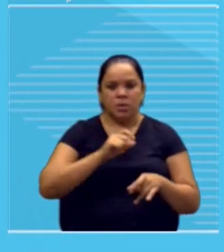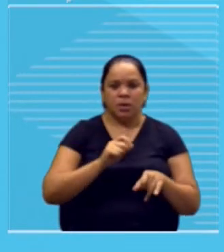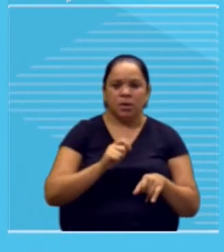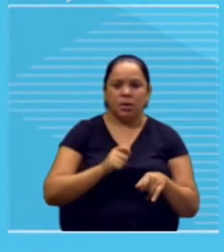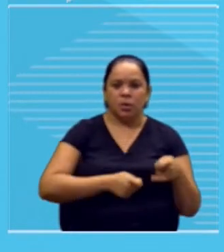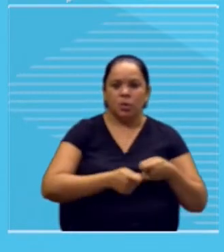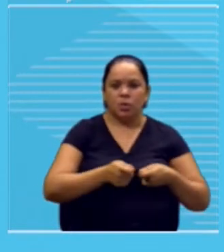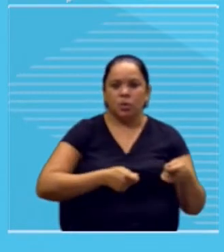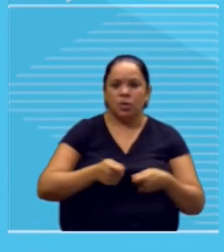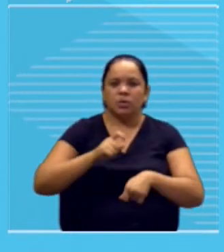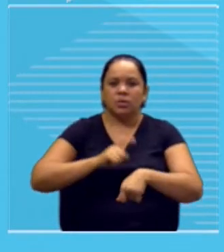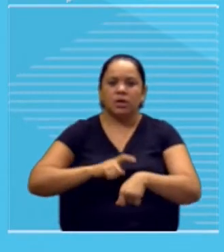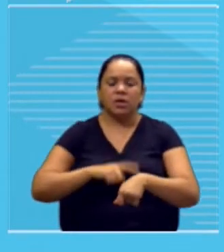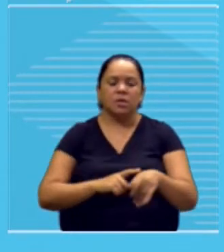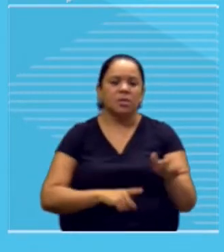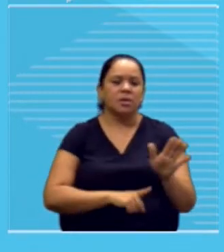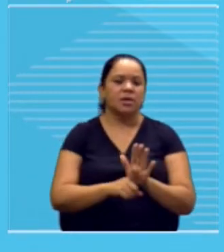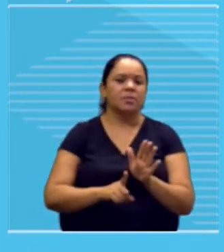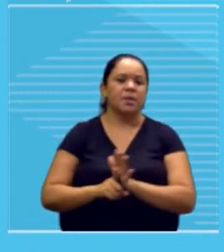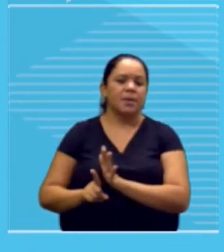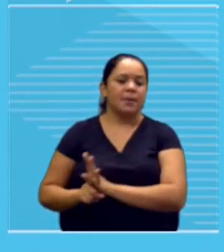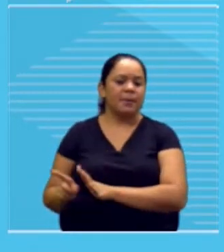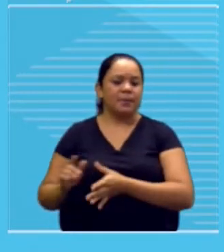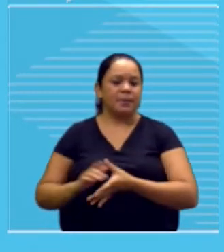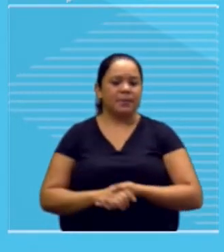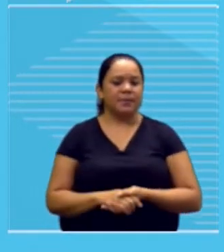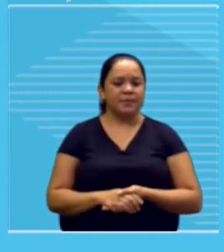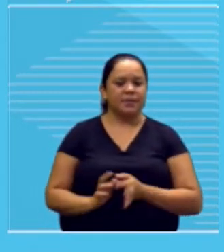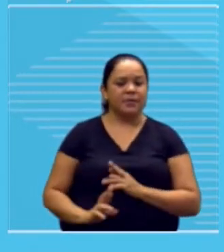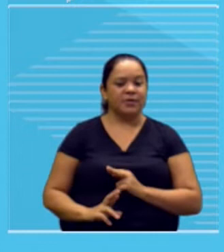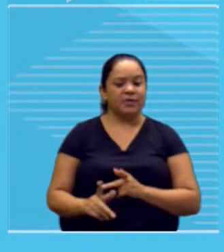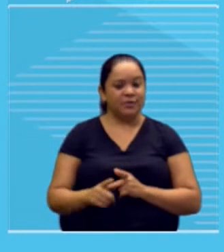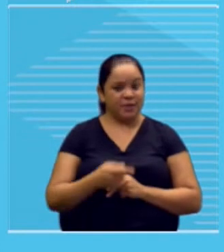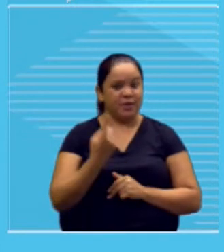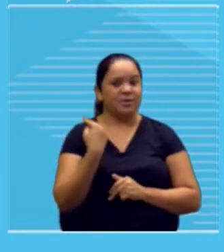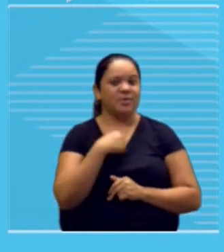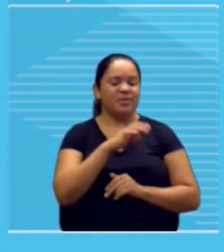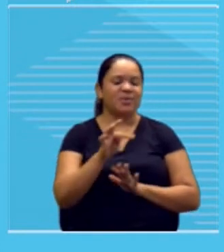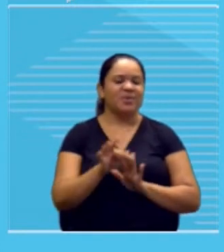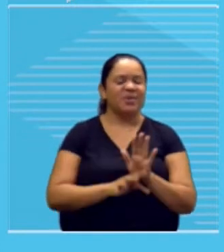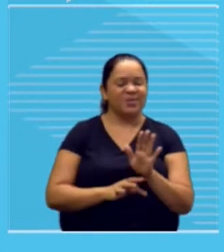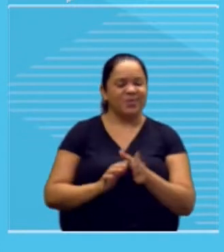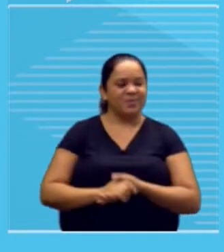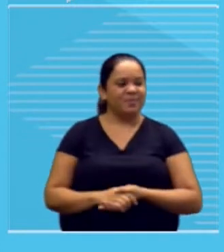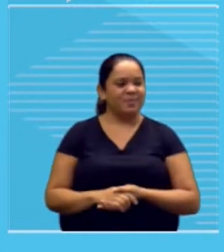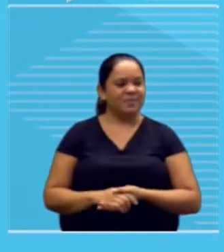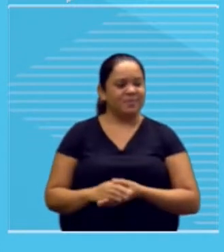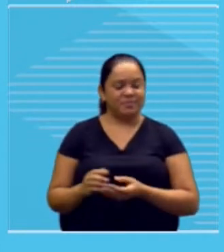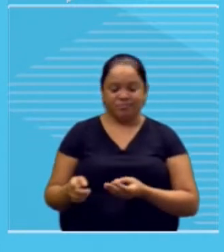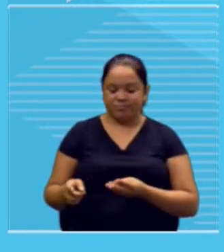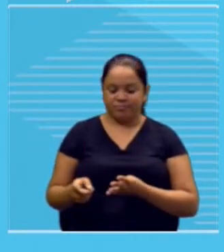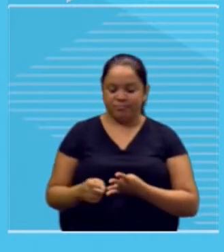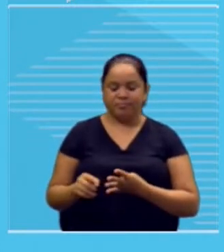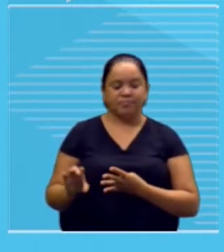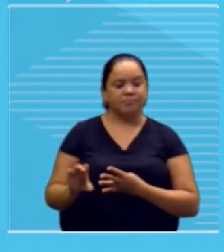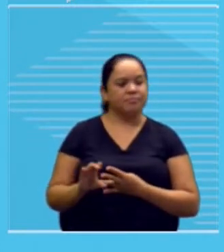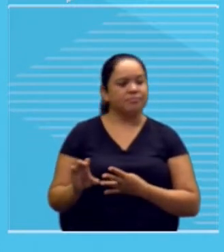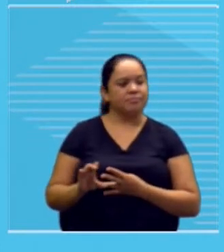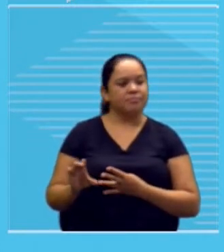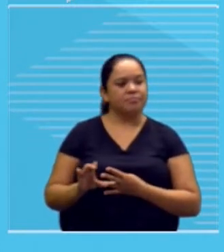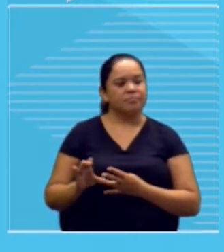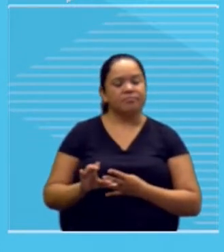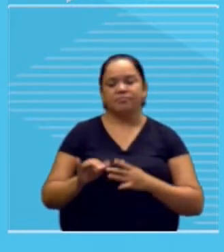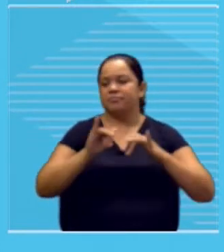controlando as perguntas e por aí vai nada a ver com o nosso texto né gente nada a ver com o nosso texto letra C fala em propaganda